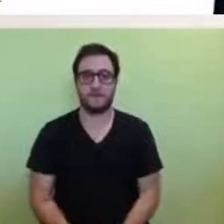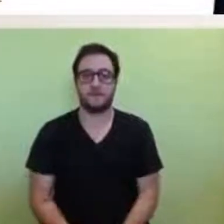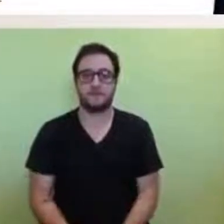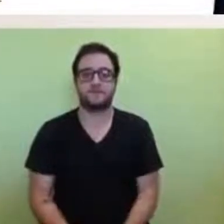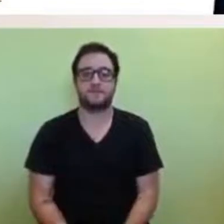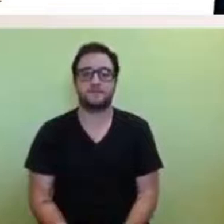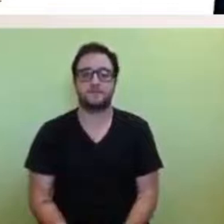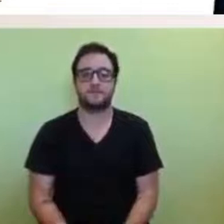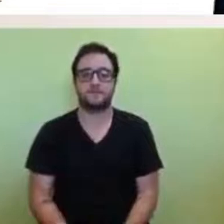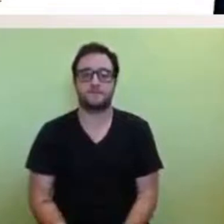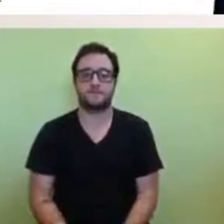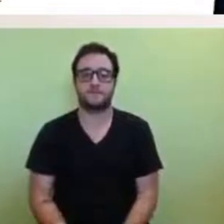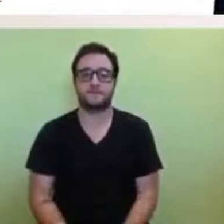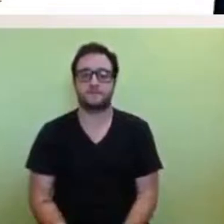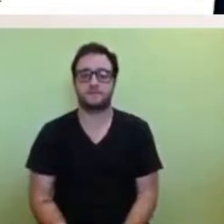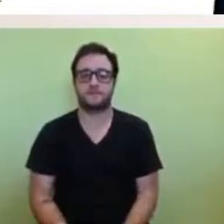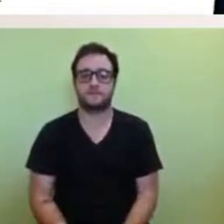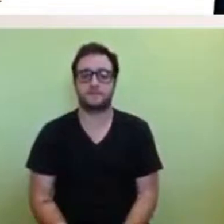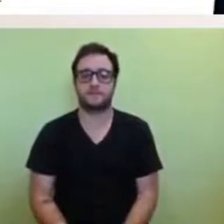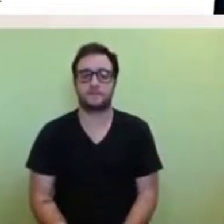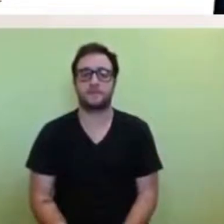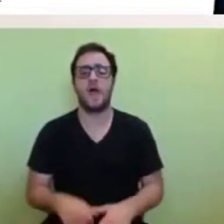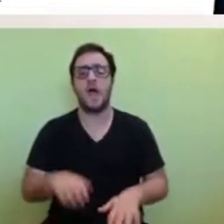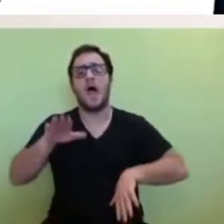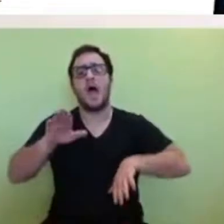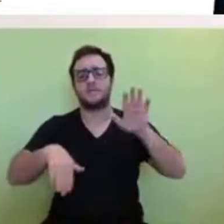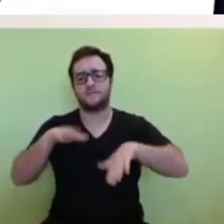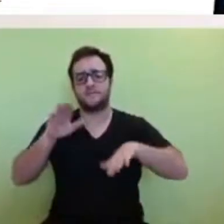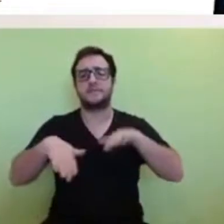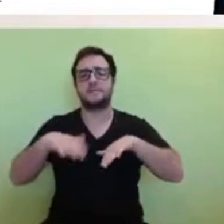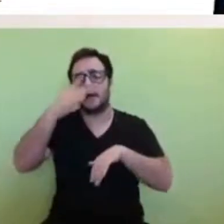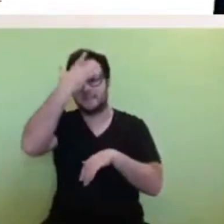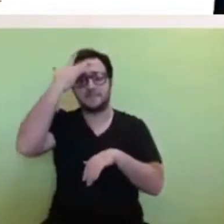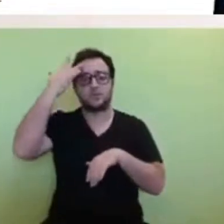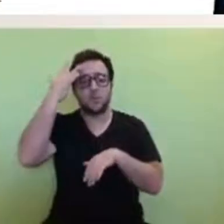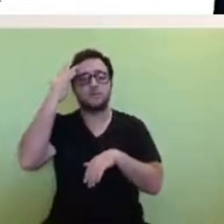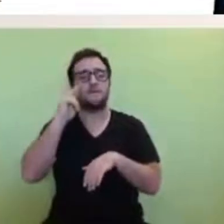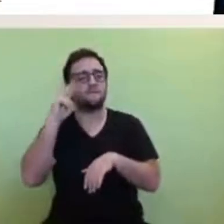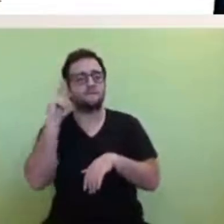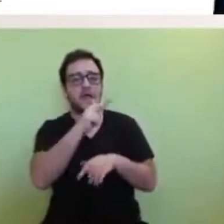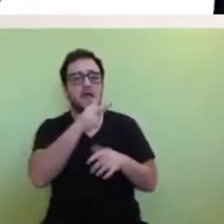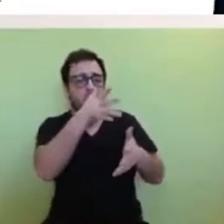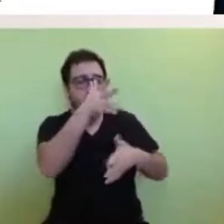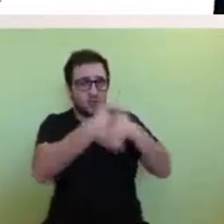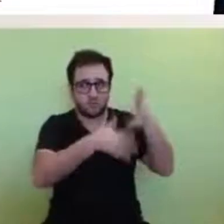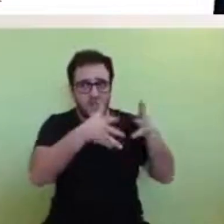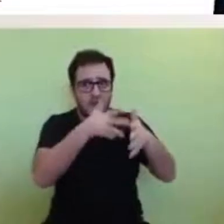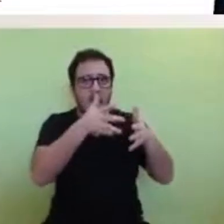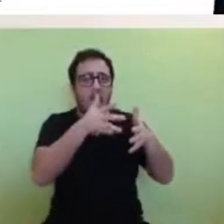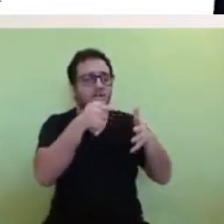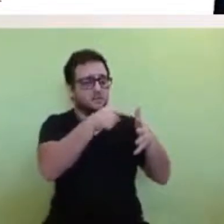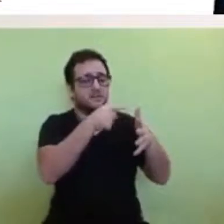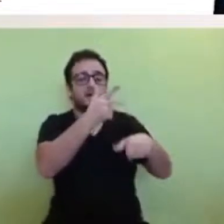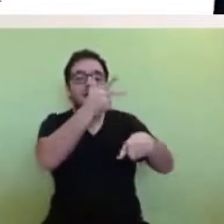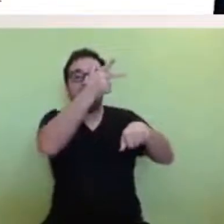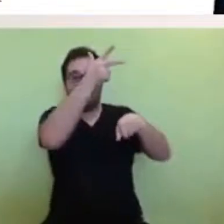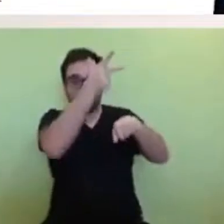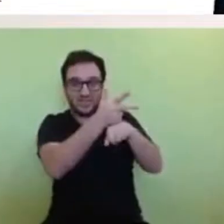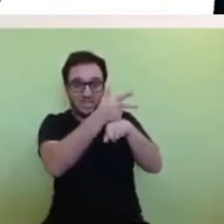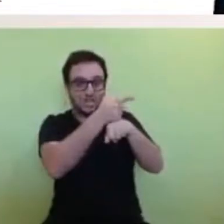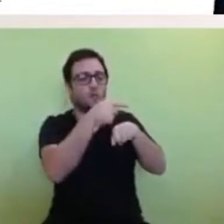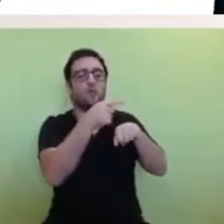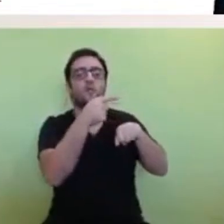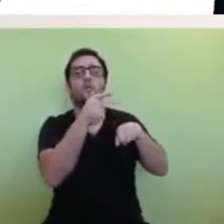mas eu consegui representar a língua de sinais, eu consigo por meio do vídeo. E o vídeo é suficiente